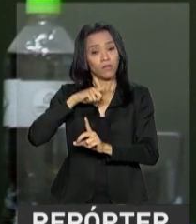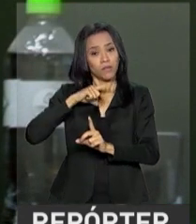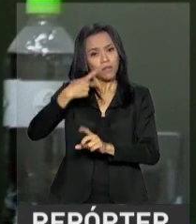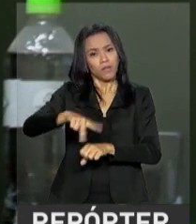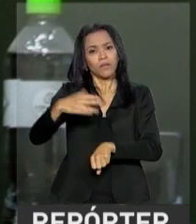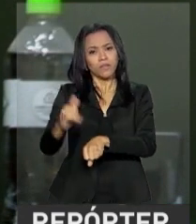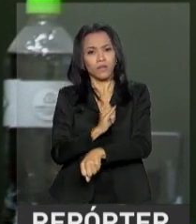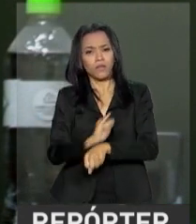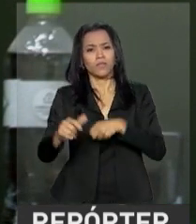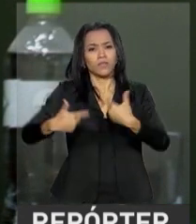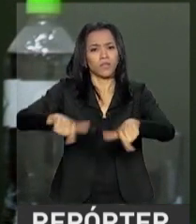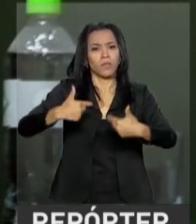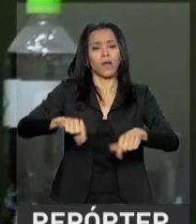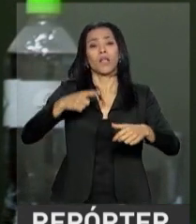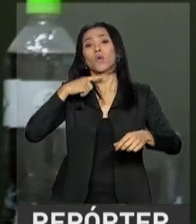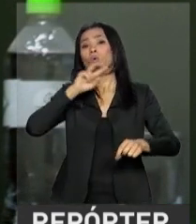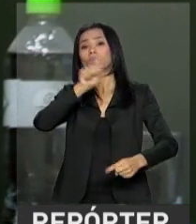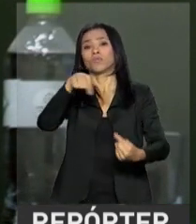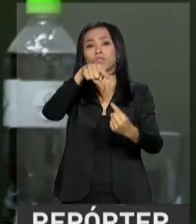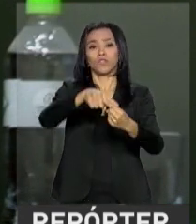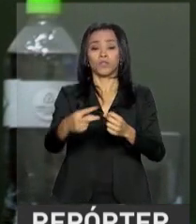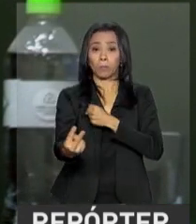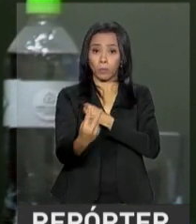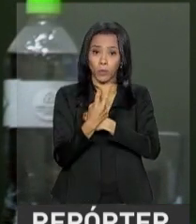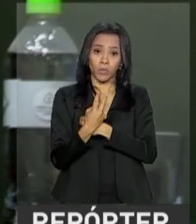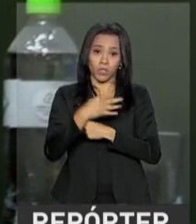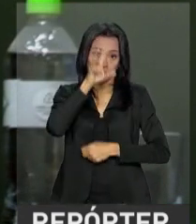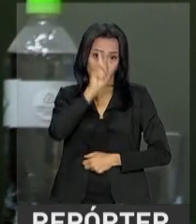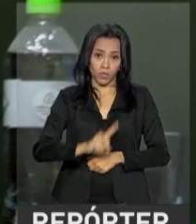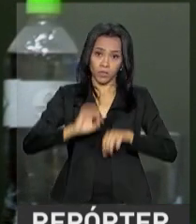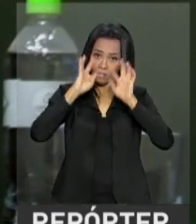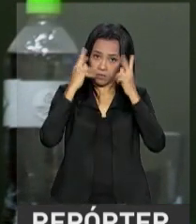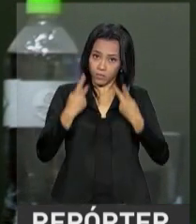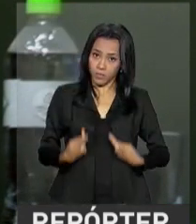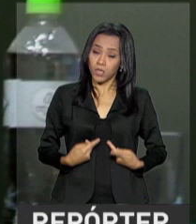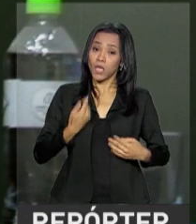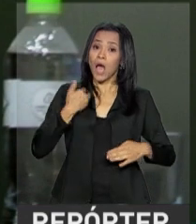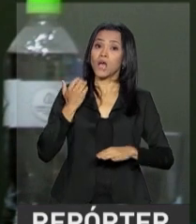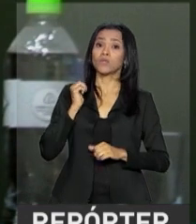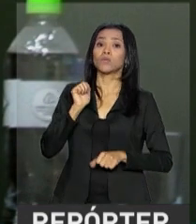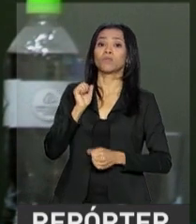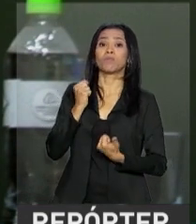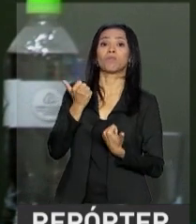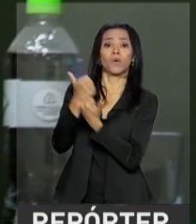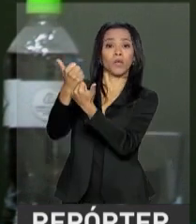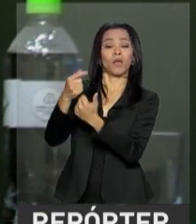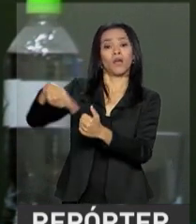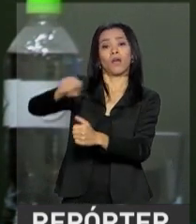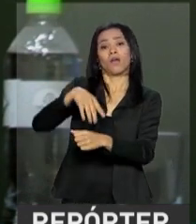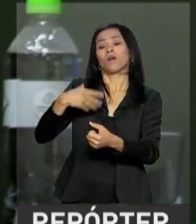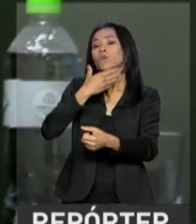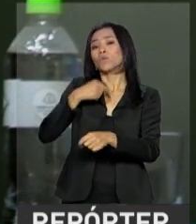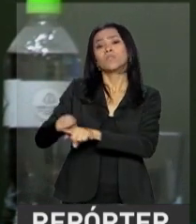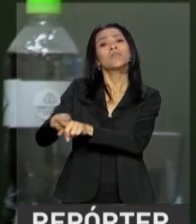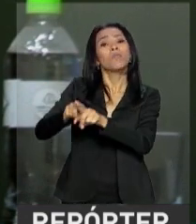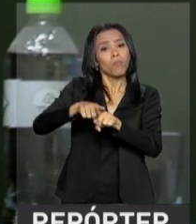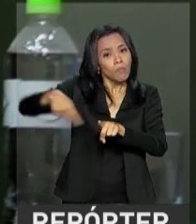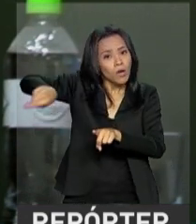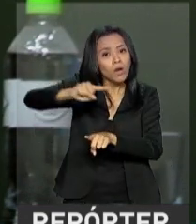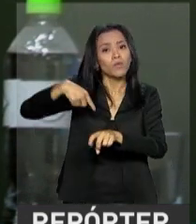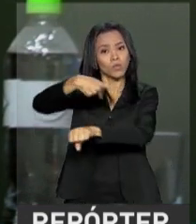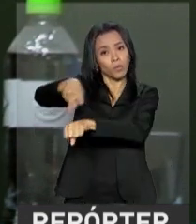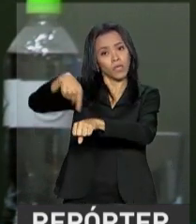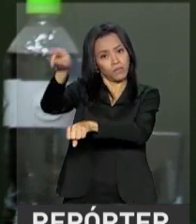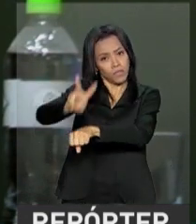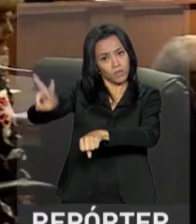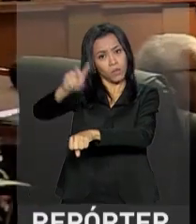instrumentos de proteção dos direitos humanos, possa ajudar o povo irmão da Venezuela a reencontrar a trajetória